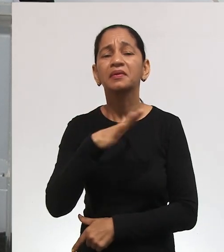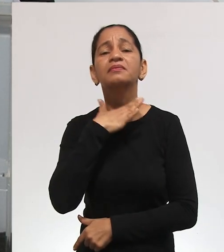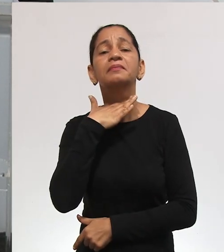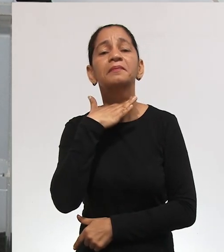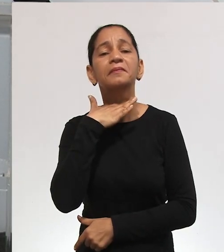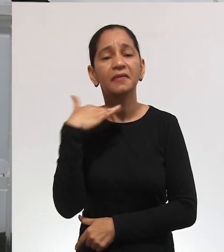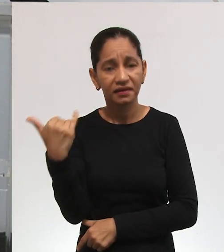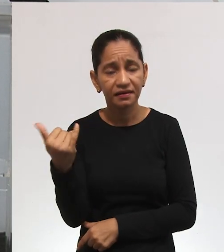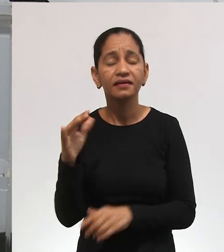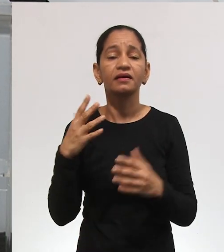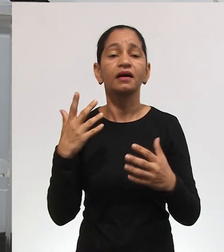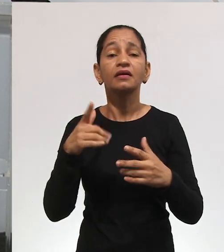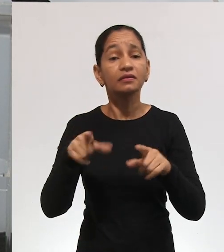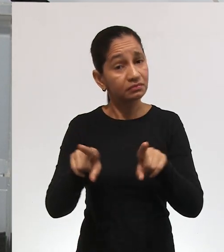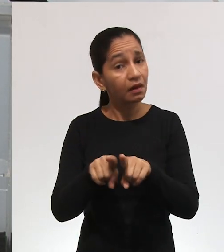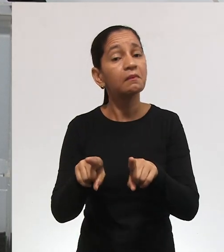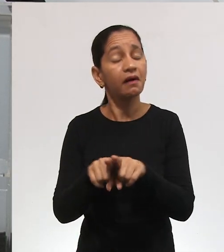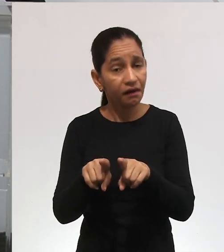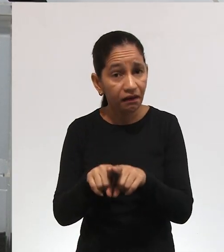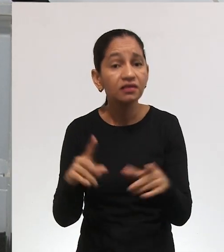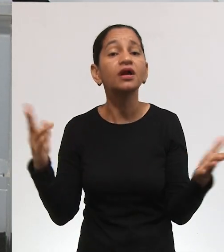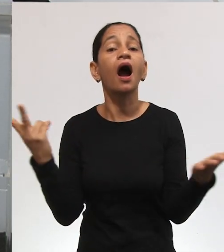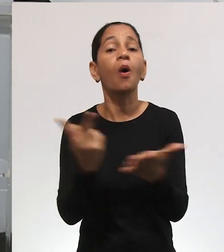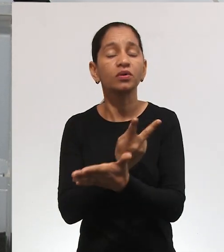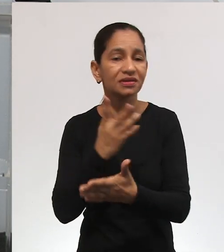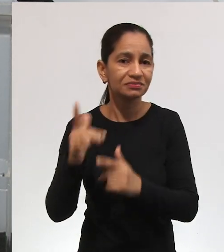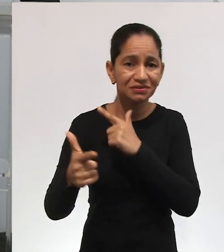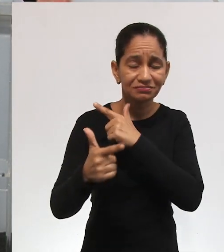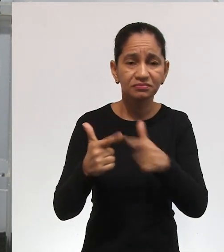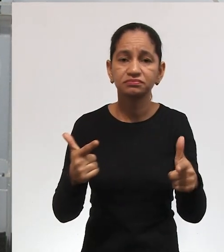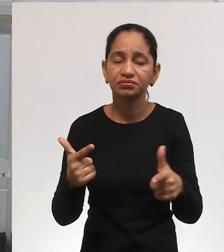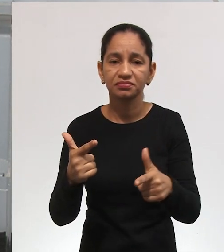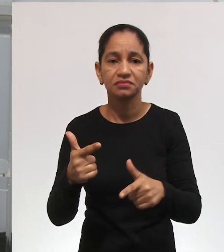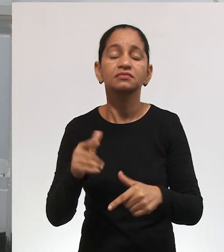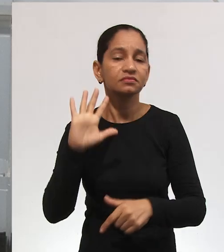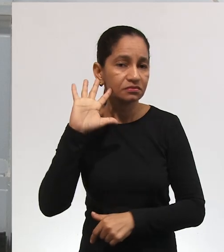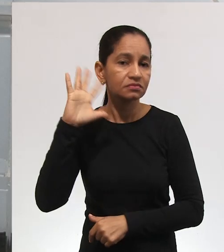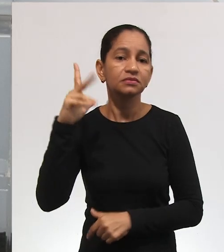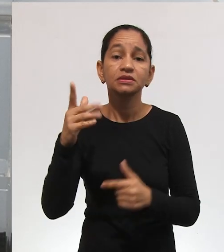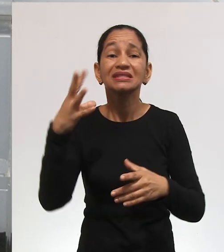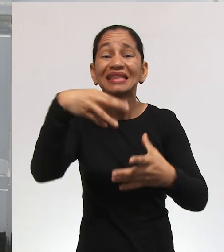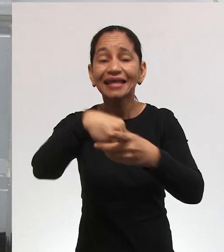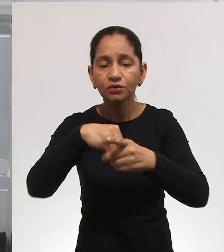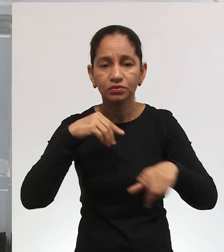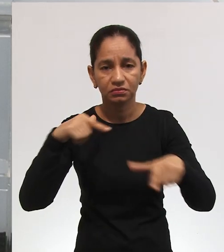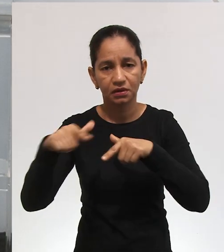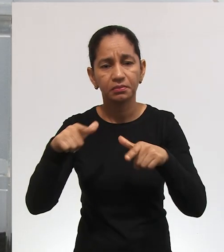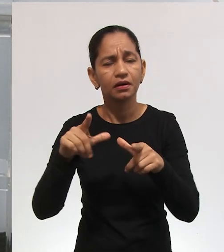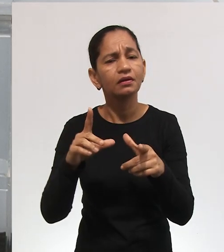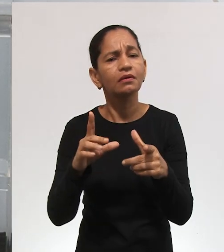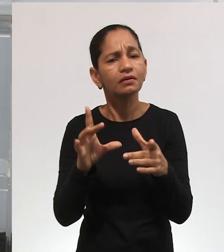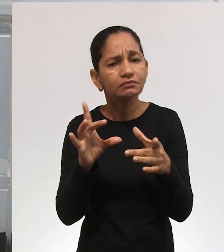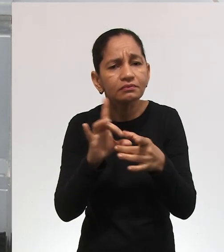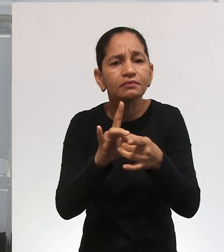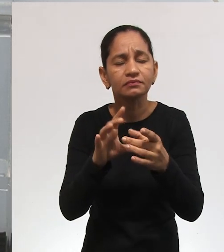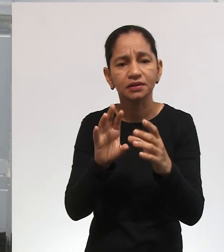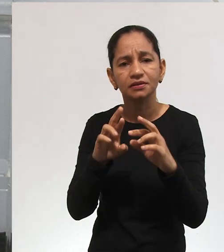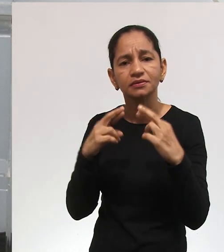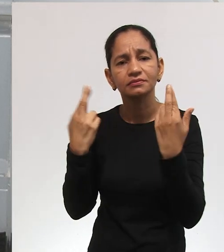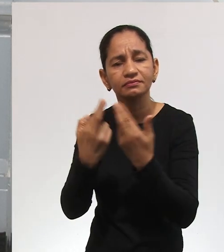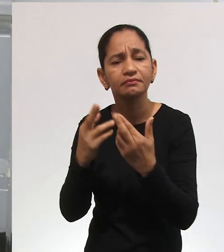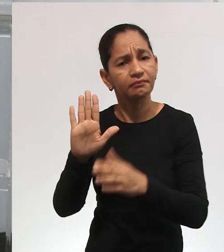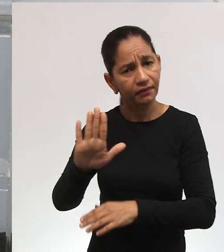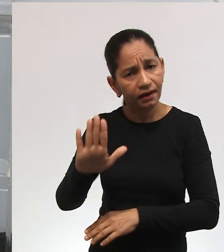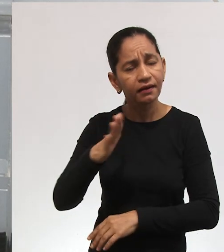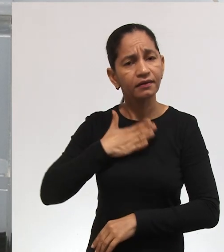fato, de exaustão e de acidentes de trabalho. Então, a classe trabalhadora começa a se unir coletivamente para dizer: